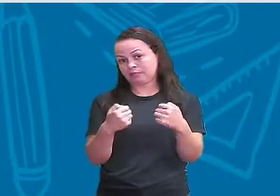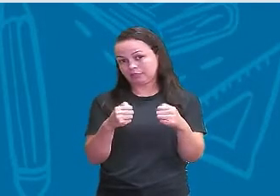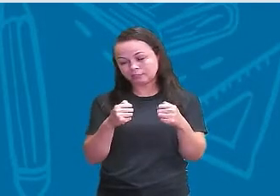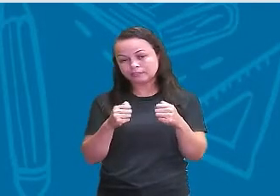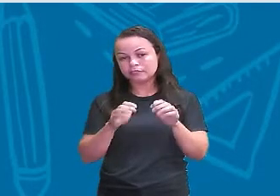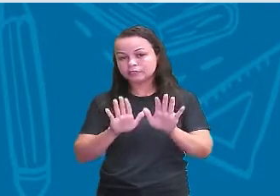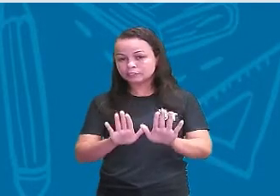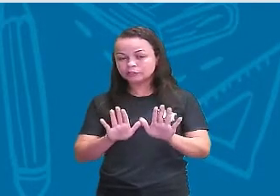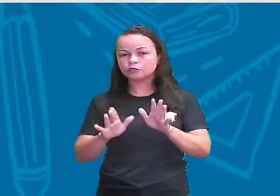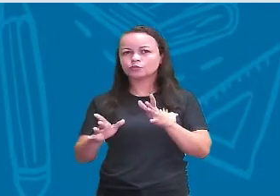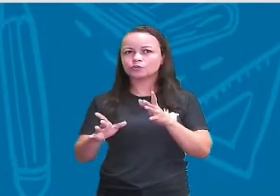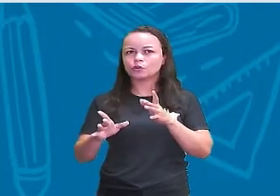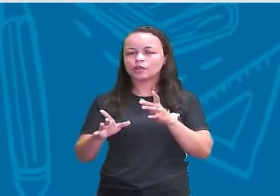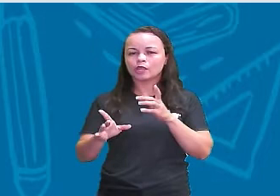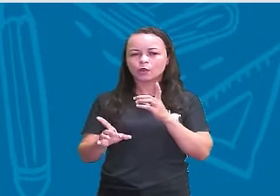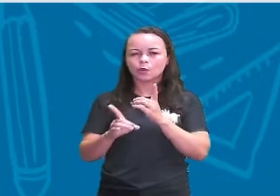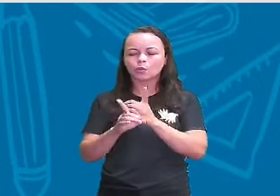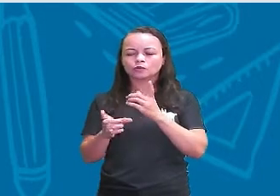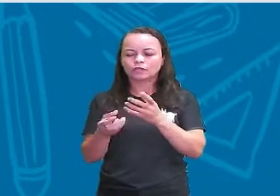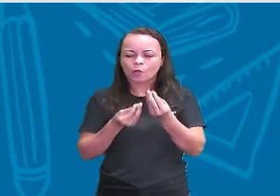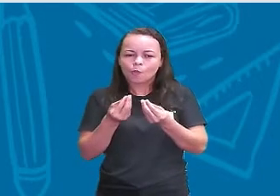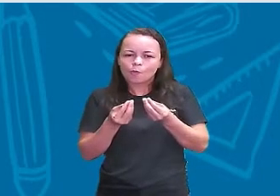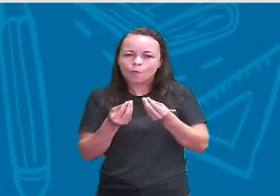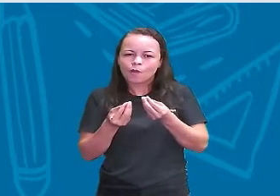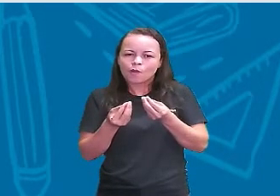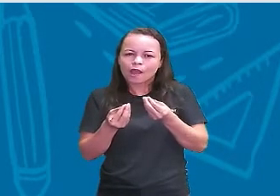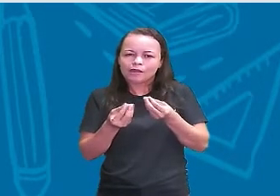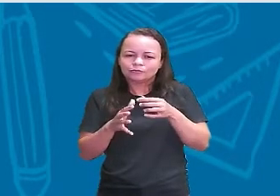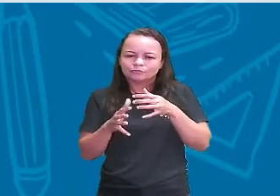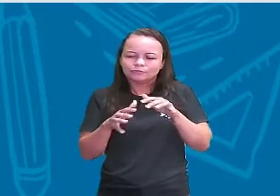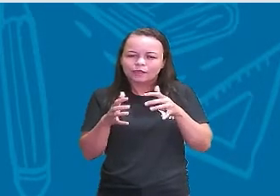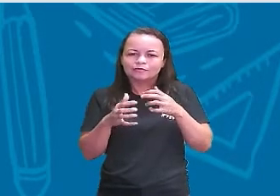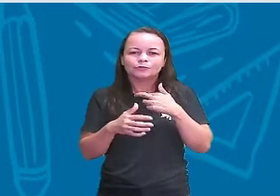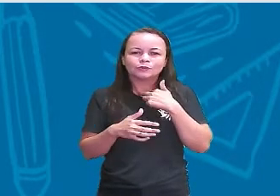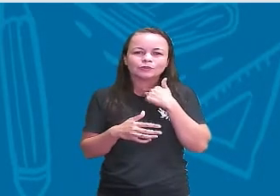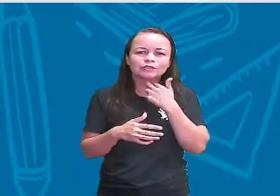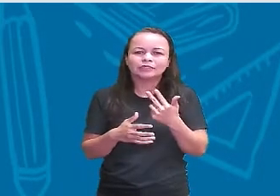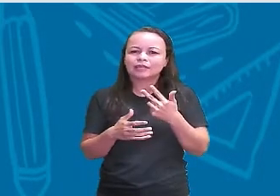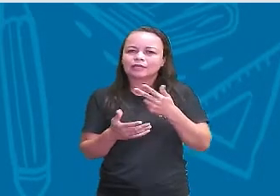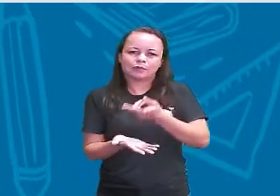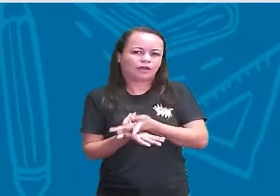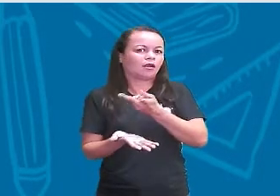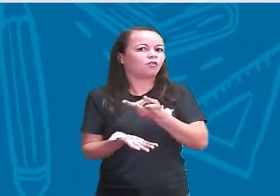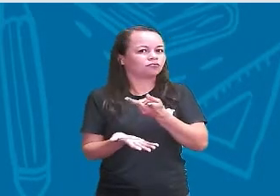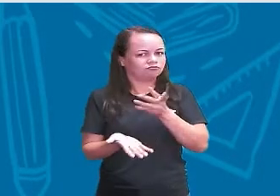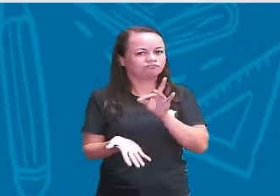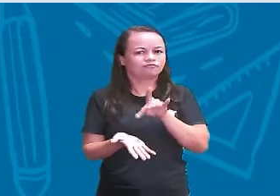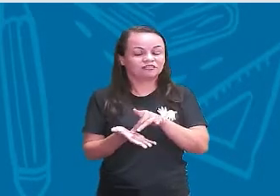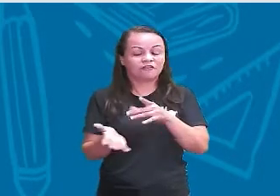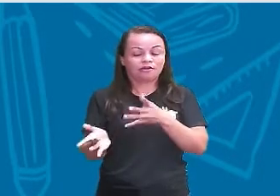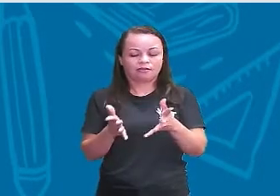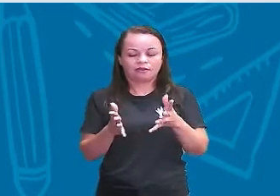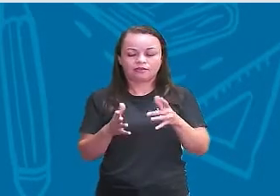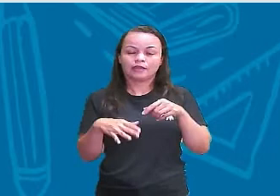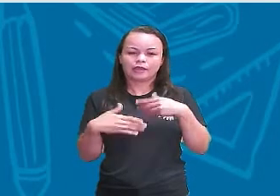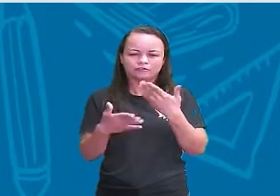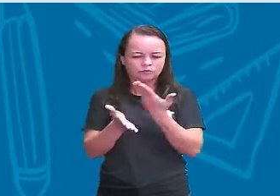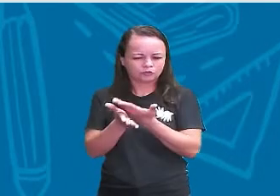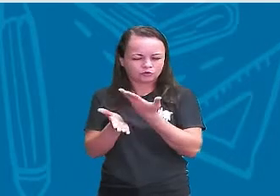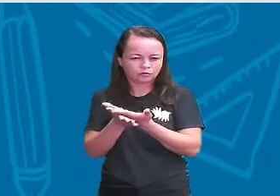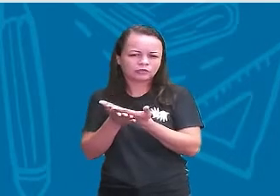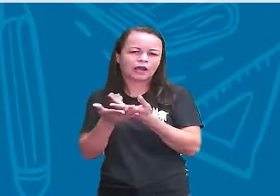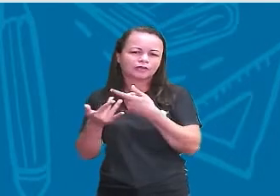uma intensidade adequada para que isso ocorra, tá certo? E aí a gente vai estudar, dentre as